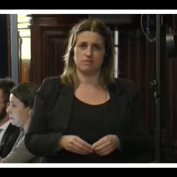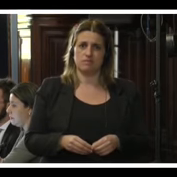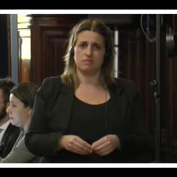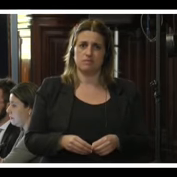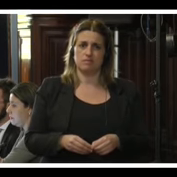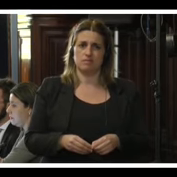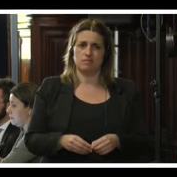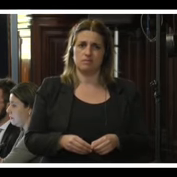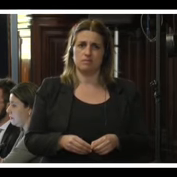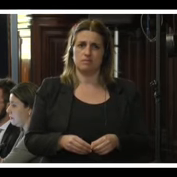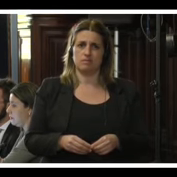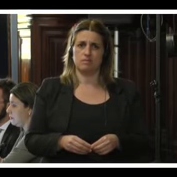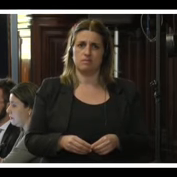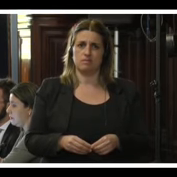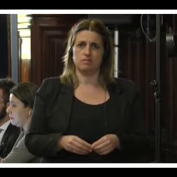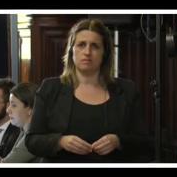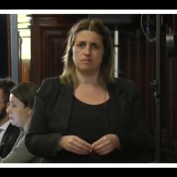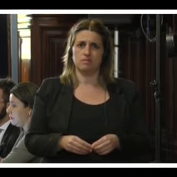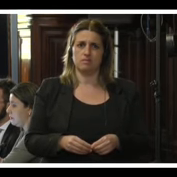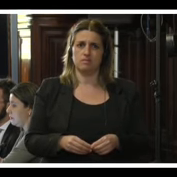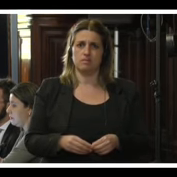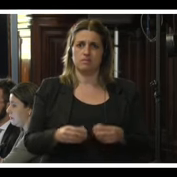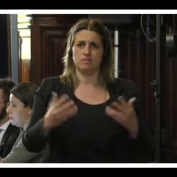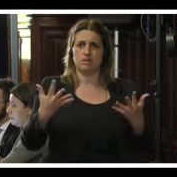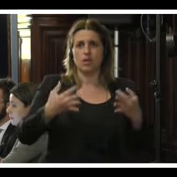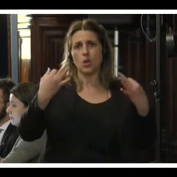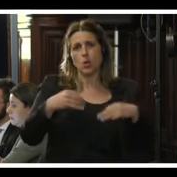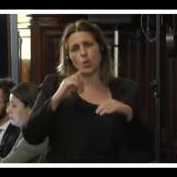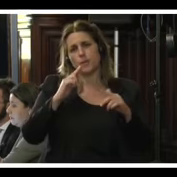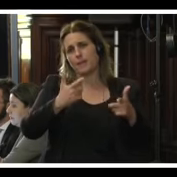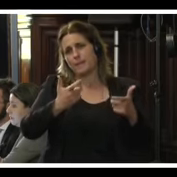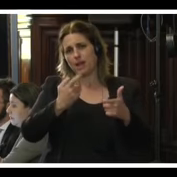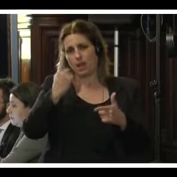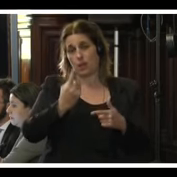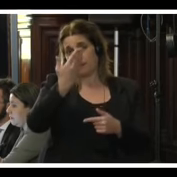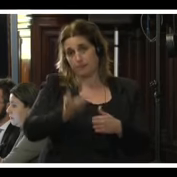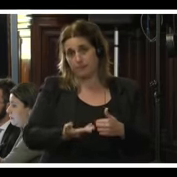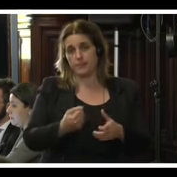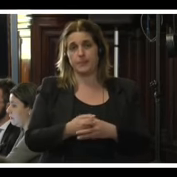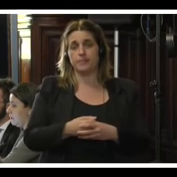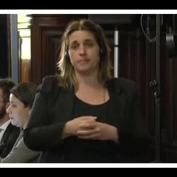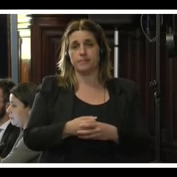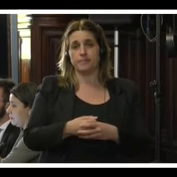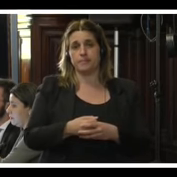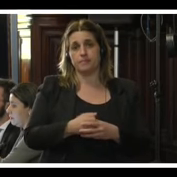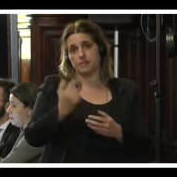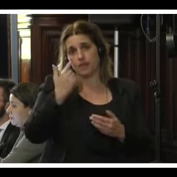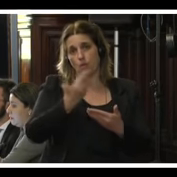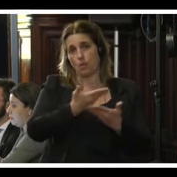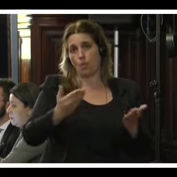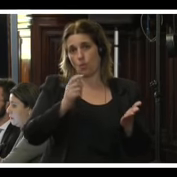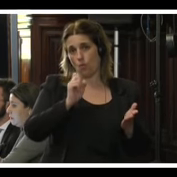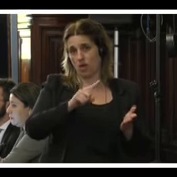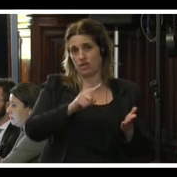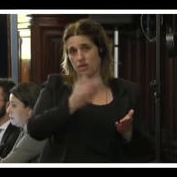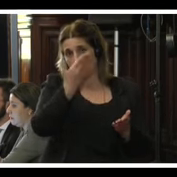Caveirão acaba de balear o morador. O morador baleado. O morador lá baleado. Ninguém ajuda o morador, o